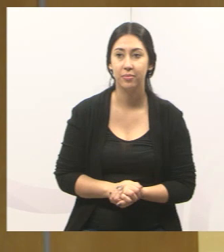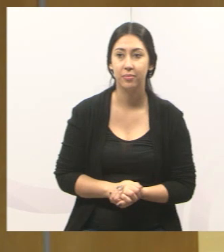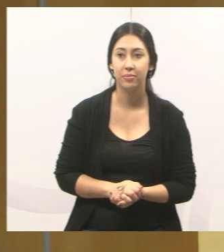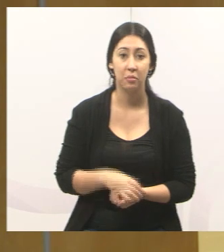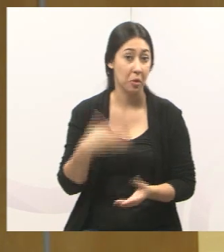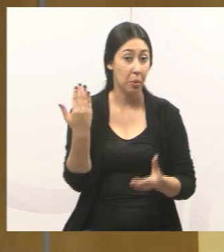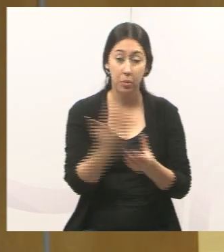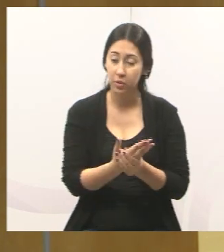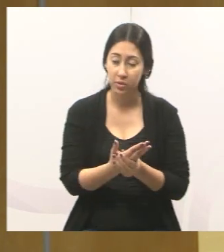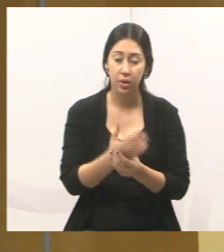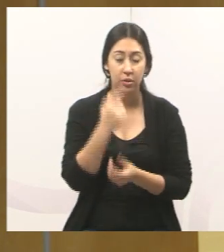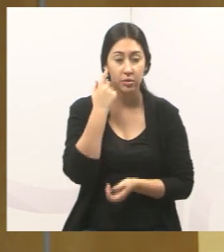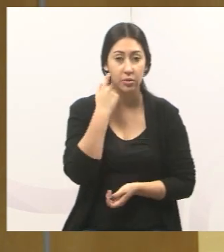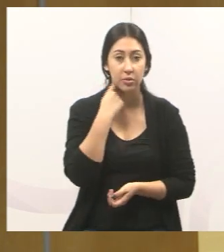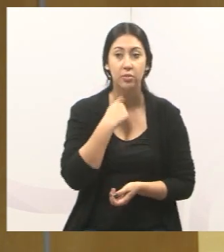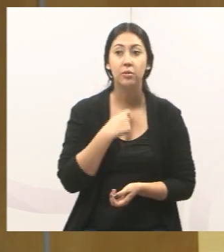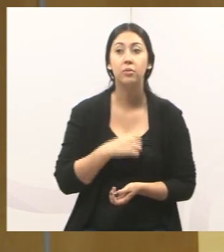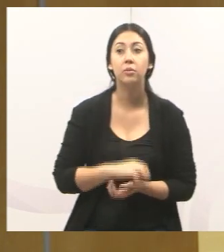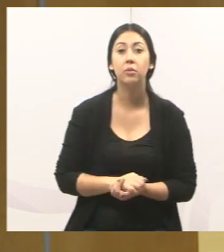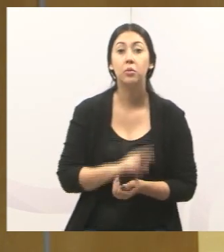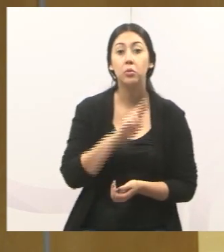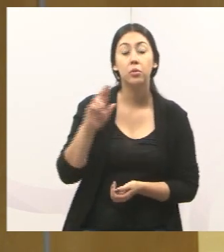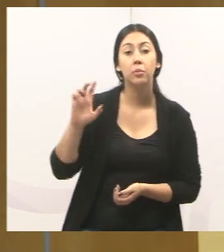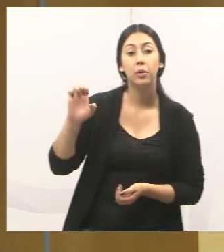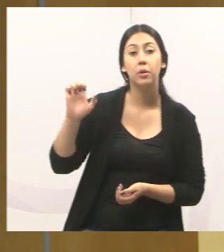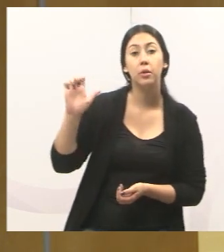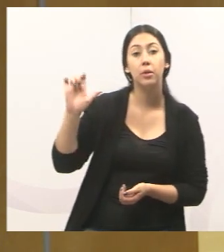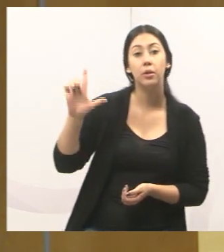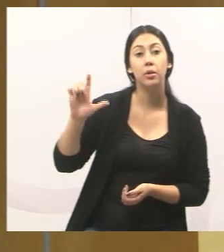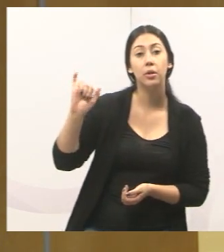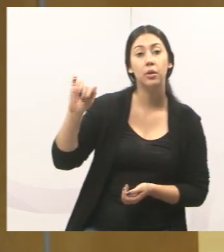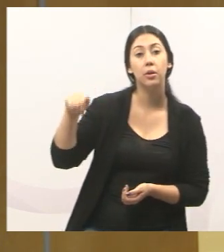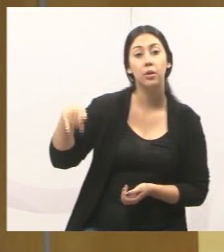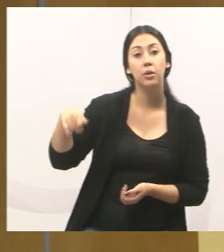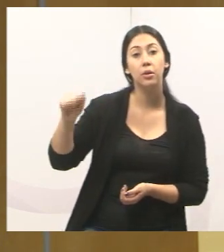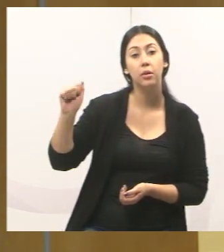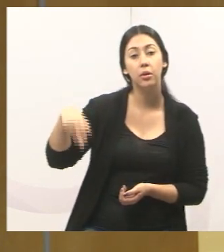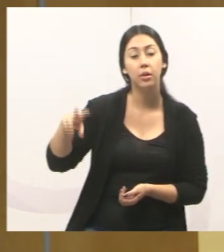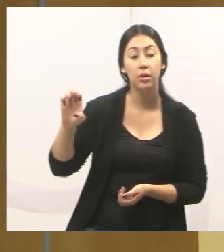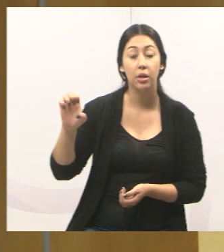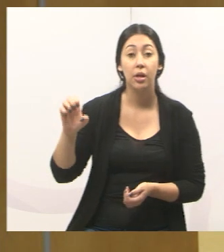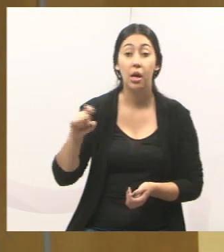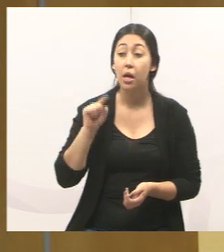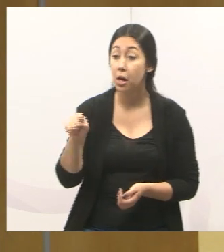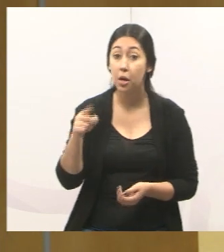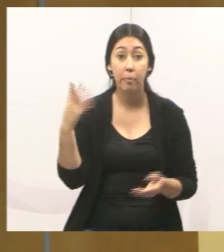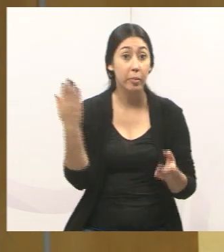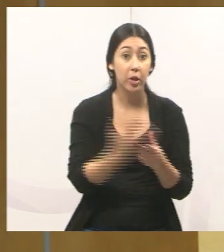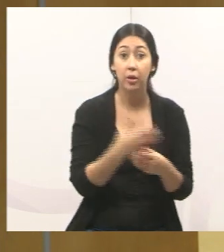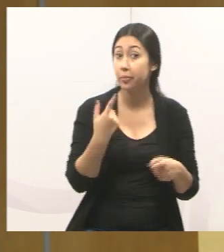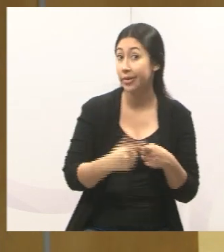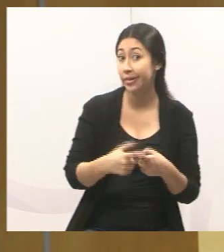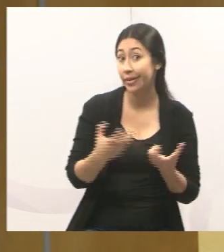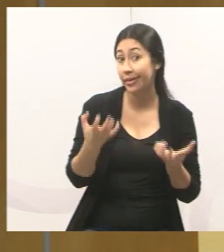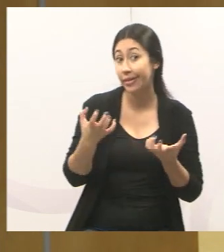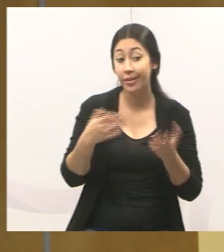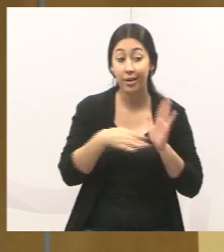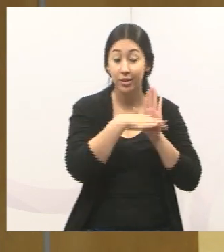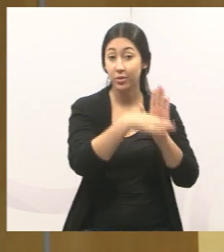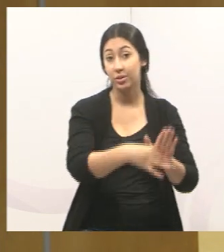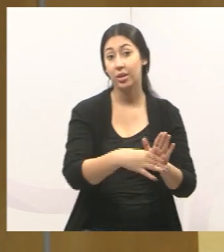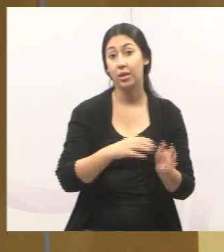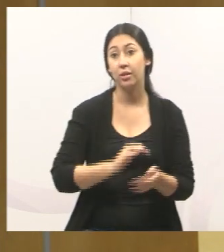promotora, né, a Eliane Taborda. Então o prefeito foi processado porque fez aí um bem para a comunidade. Não é